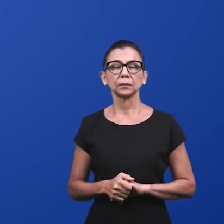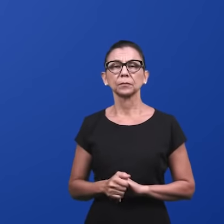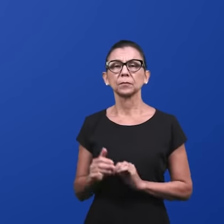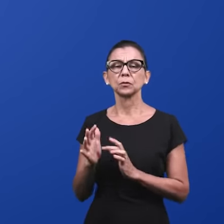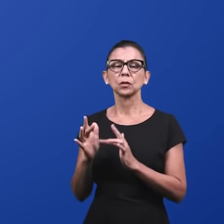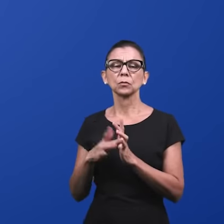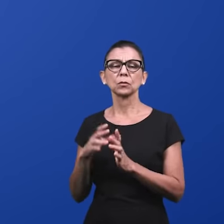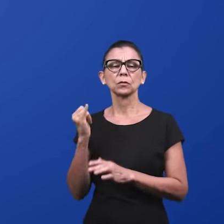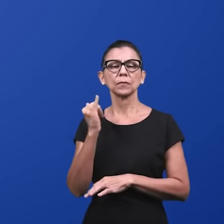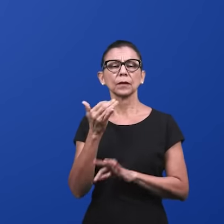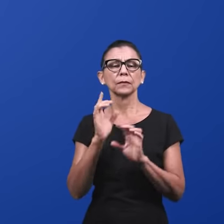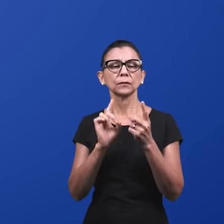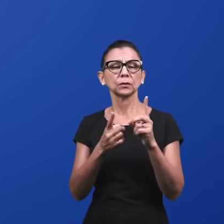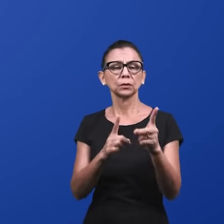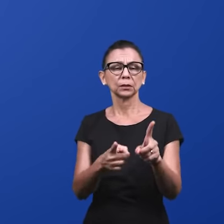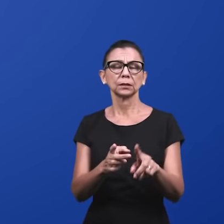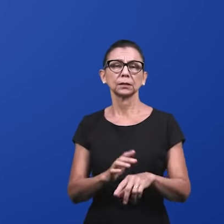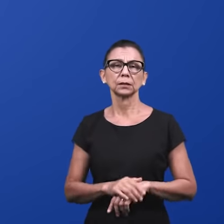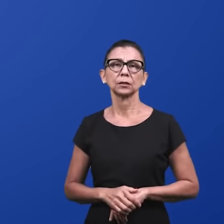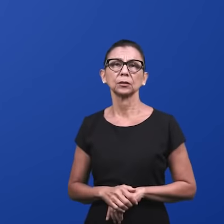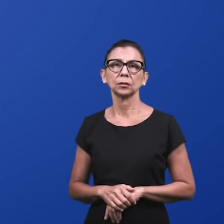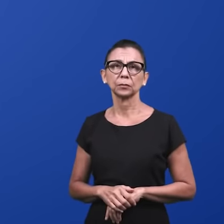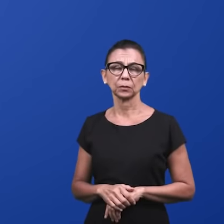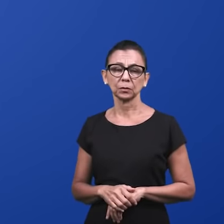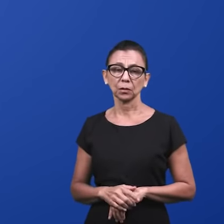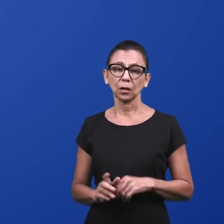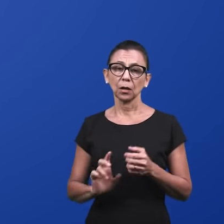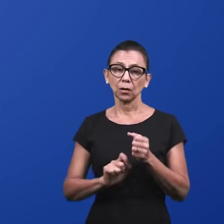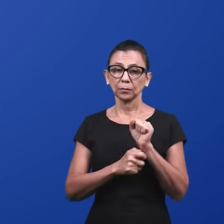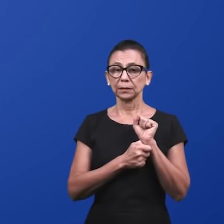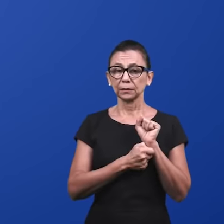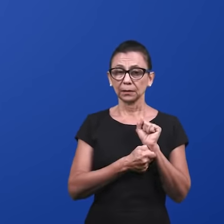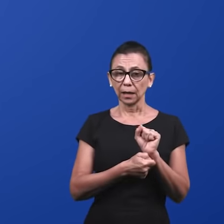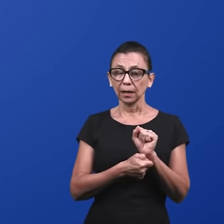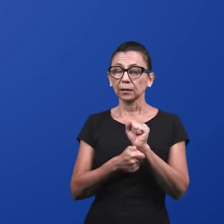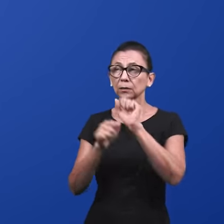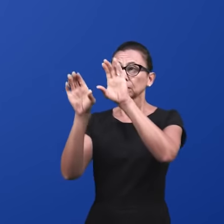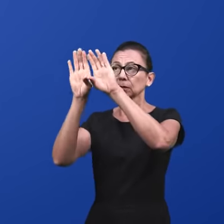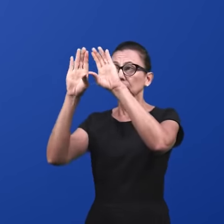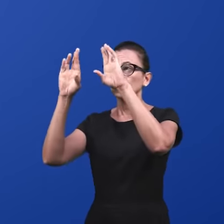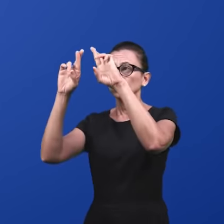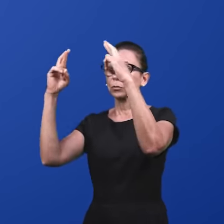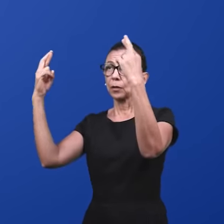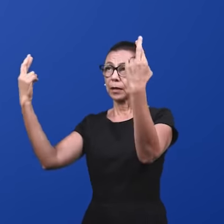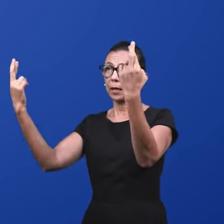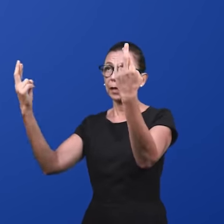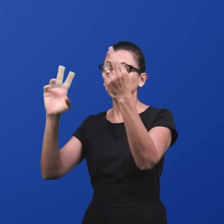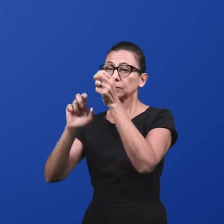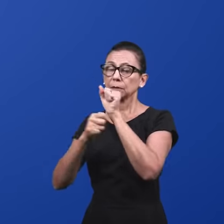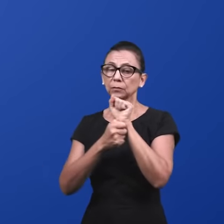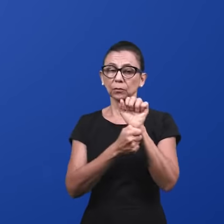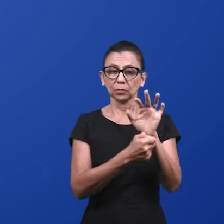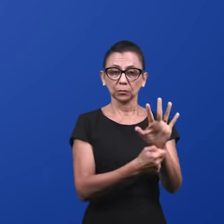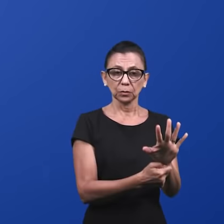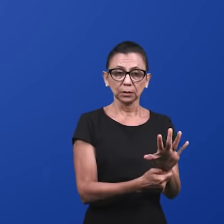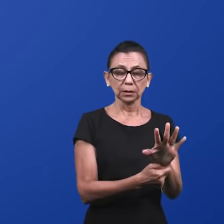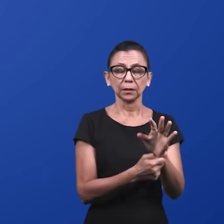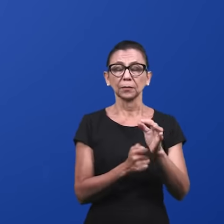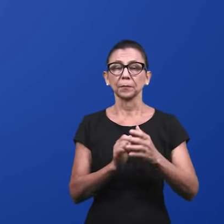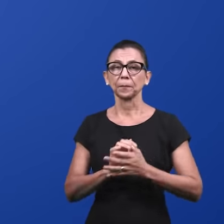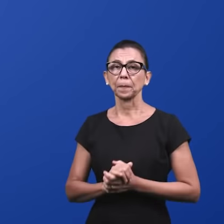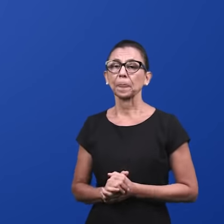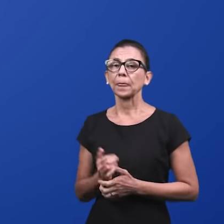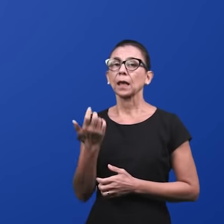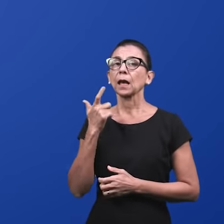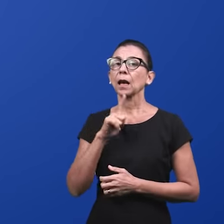seus discípulos que a eles seria dado conhecer os mistérios do reino dos céus, mas a eles, ou seja, aqueles que não estavam seguindo